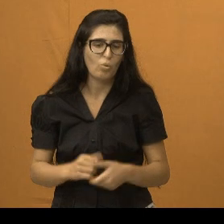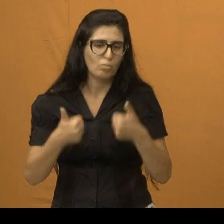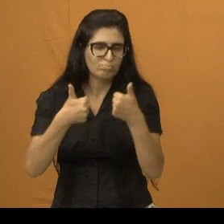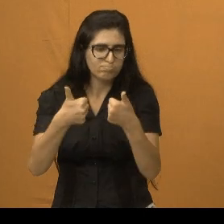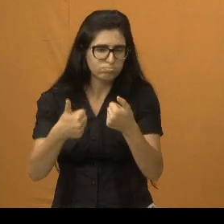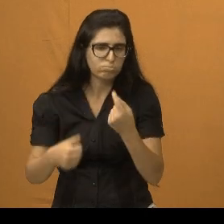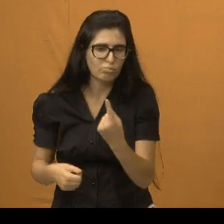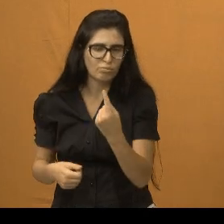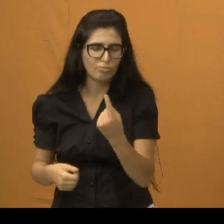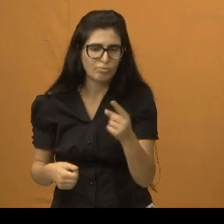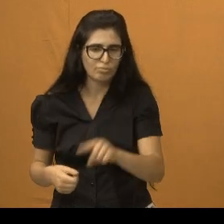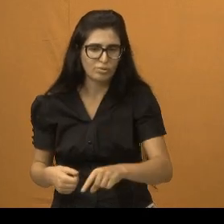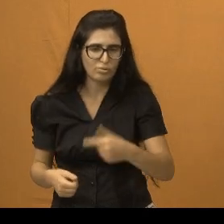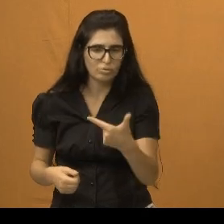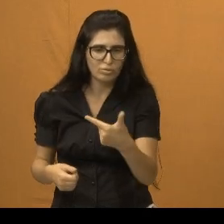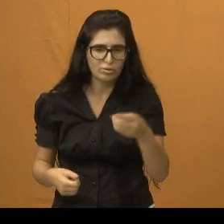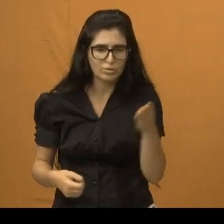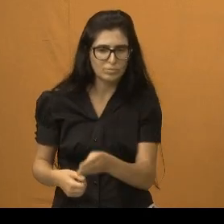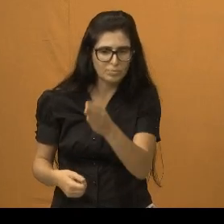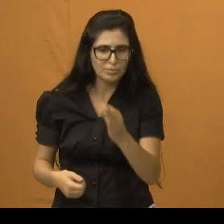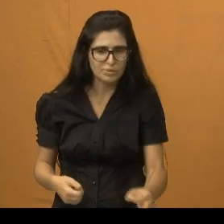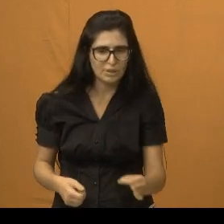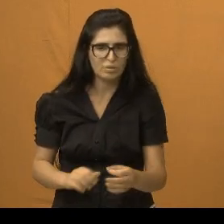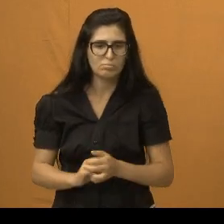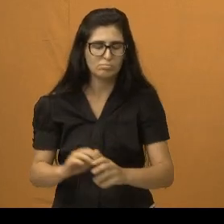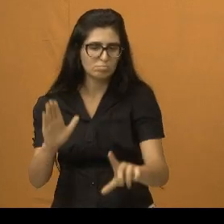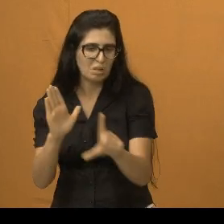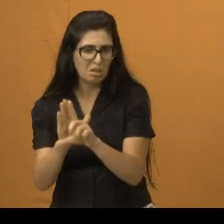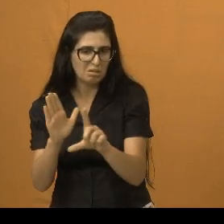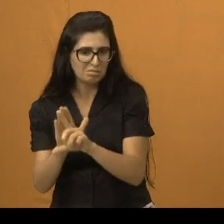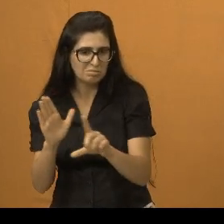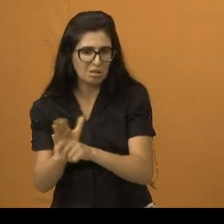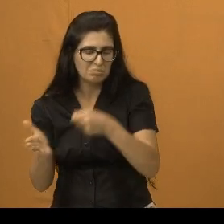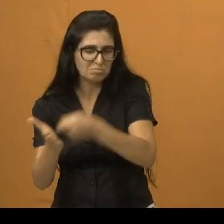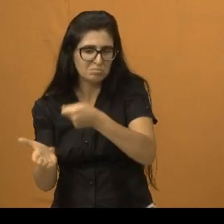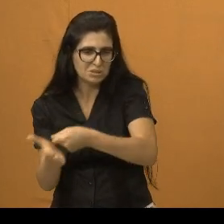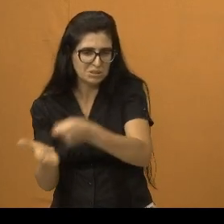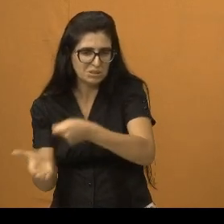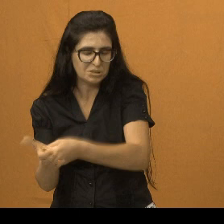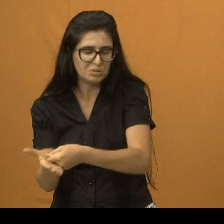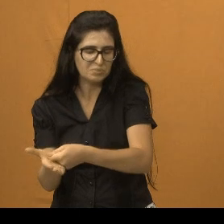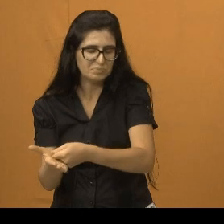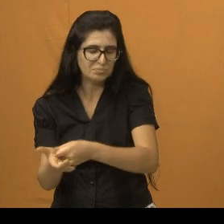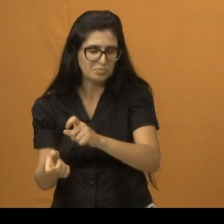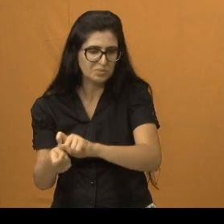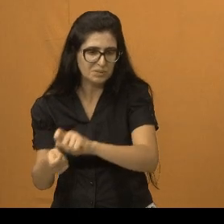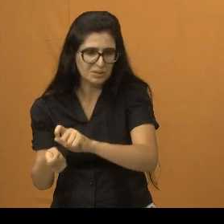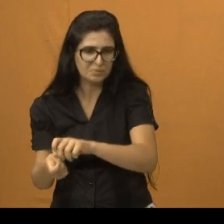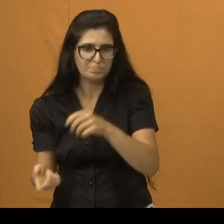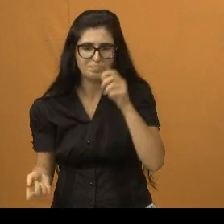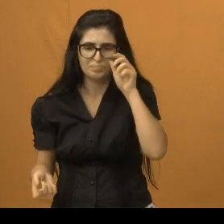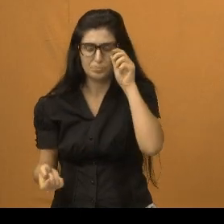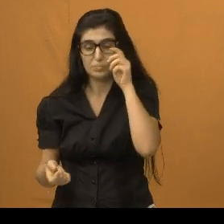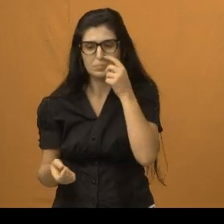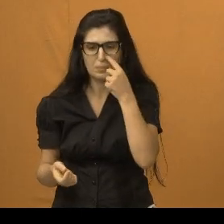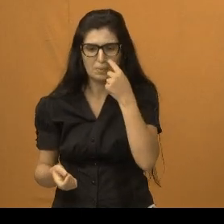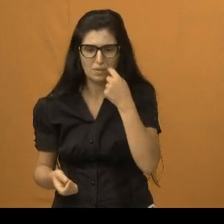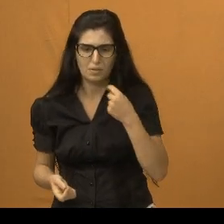1,2% superior à meta na qual a legislação tem por obrigação, né, que foi o empenhado em